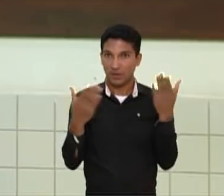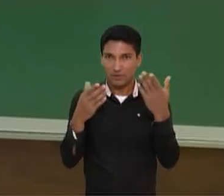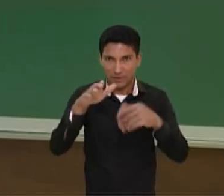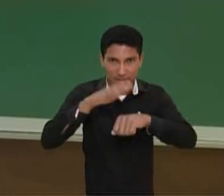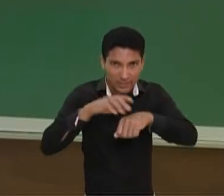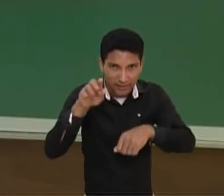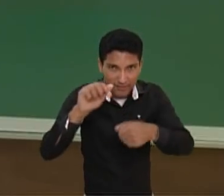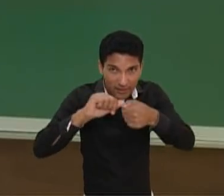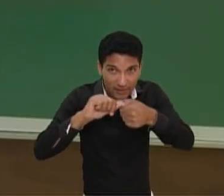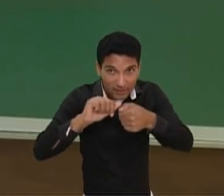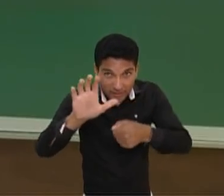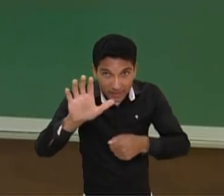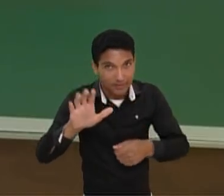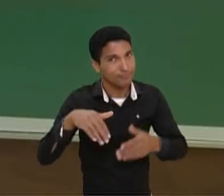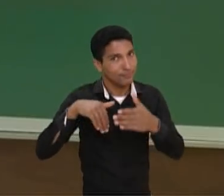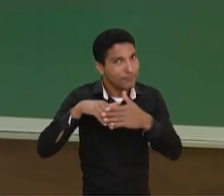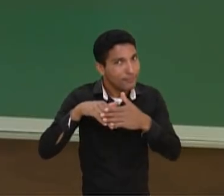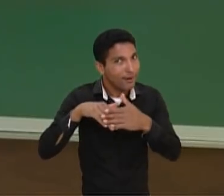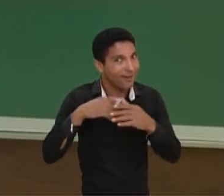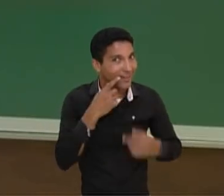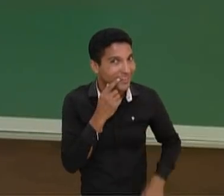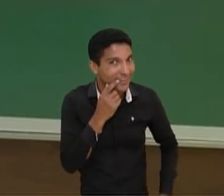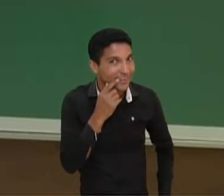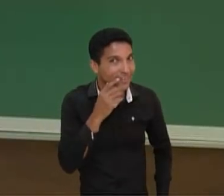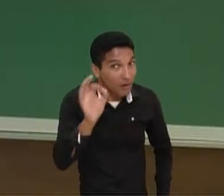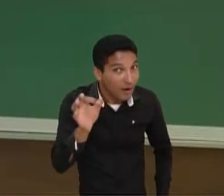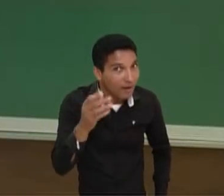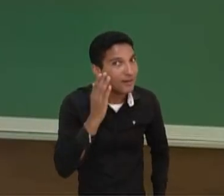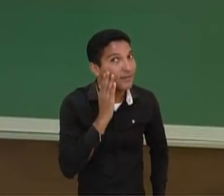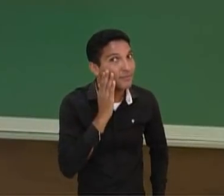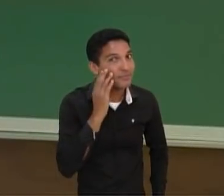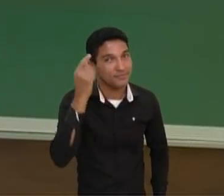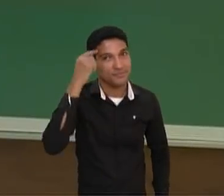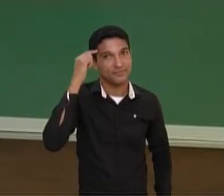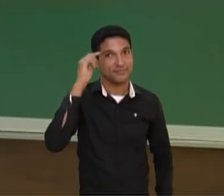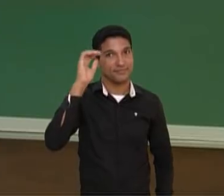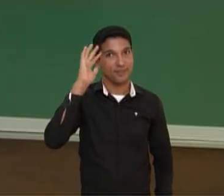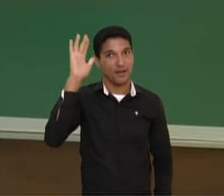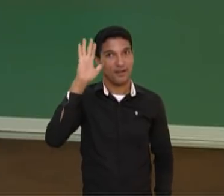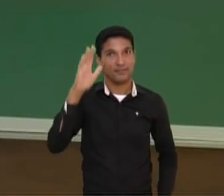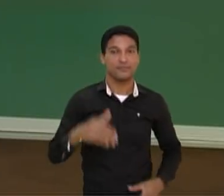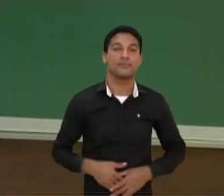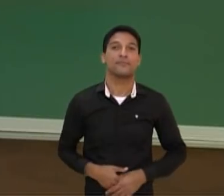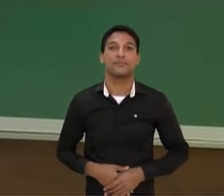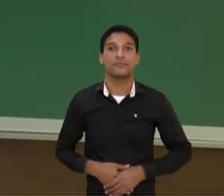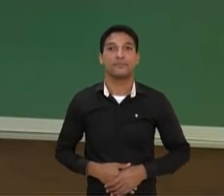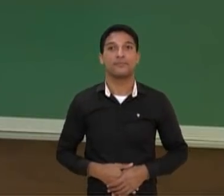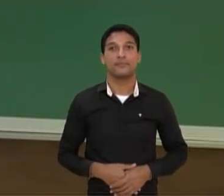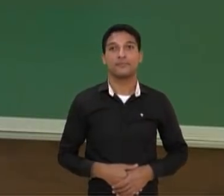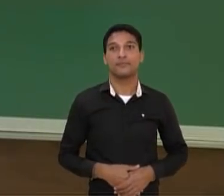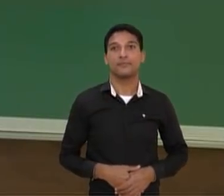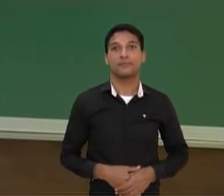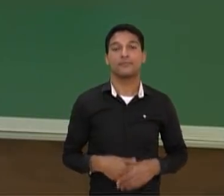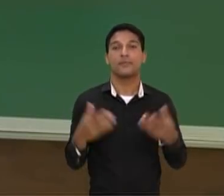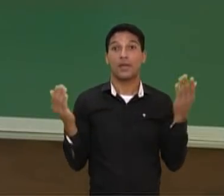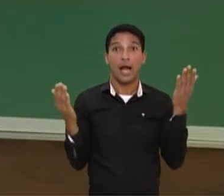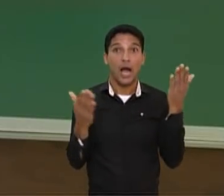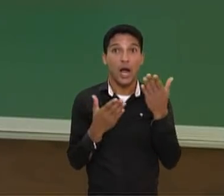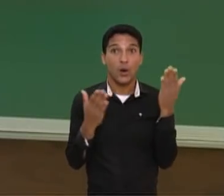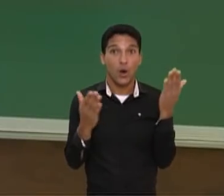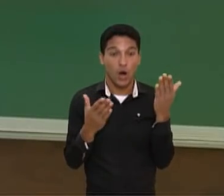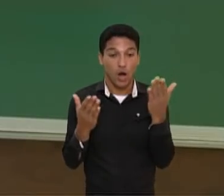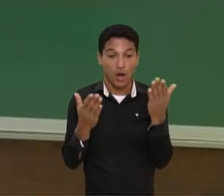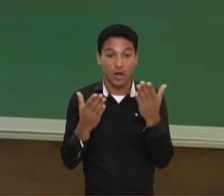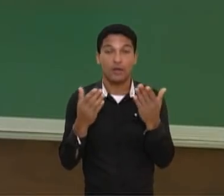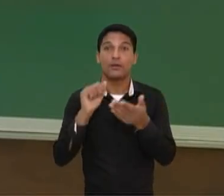isso? E chutou? E acertou? Pensa aí. Agora vamos no mais provável, o exercício